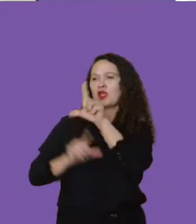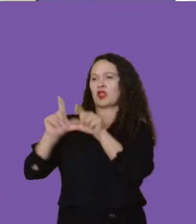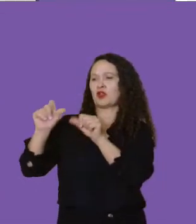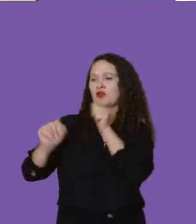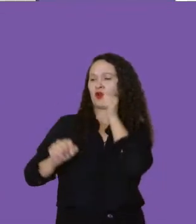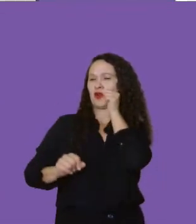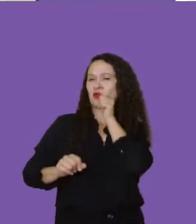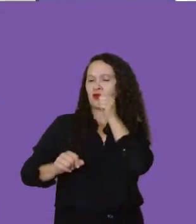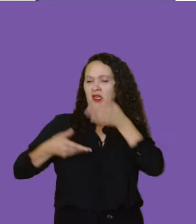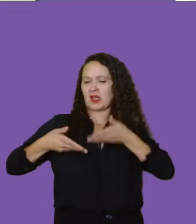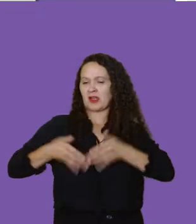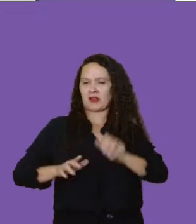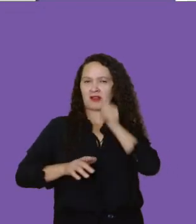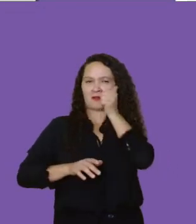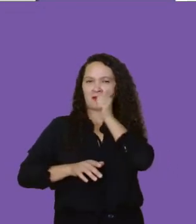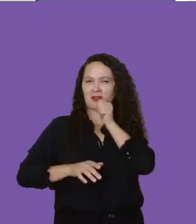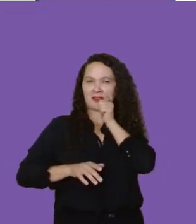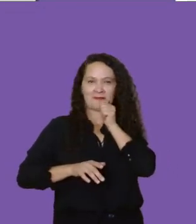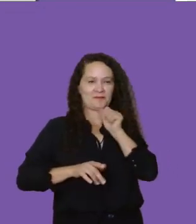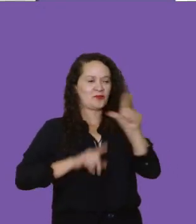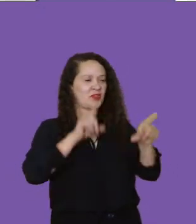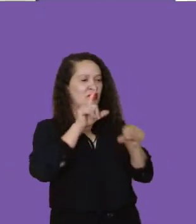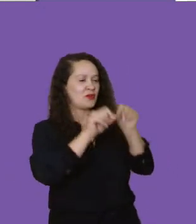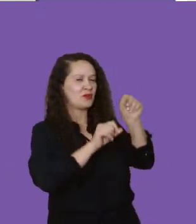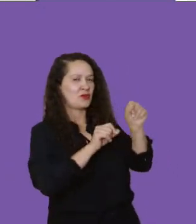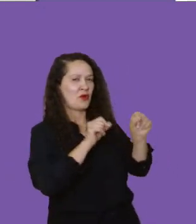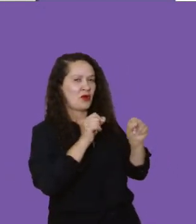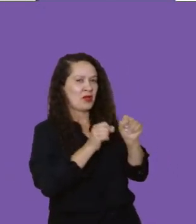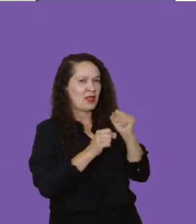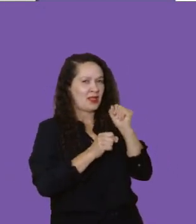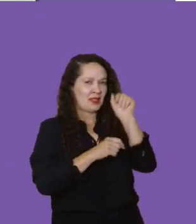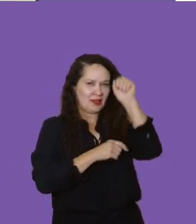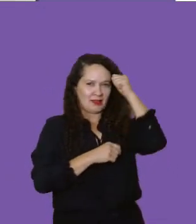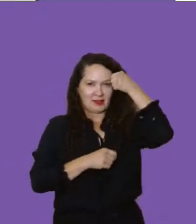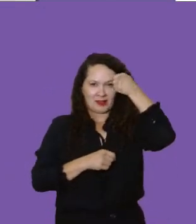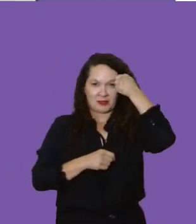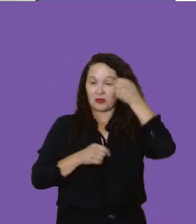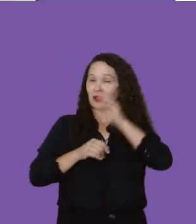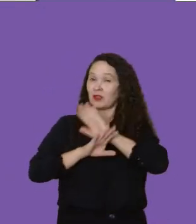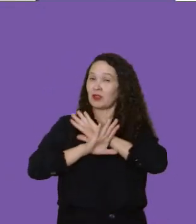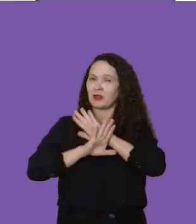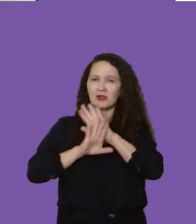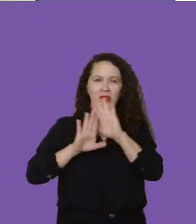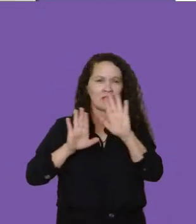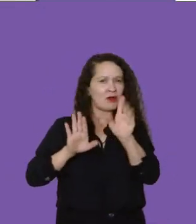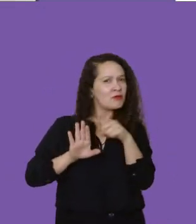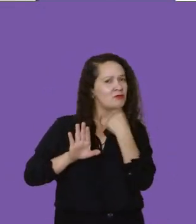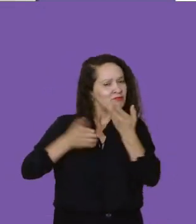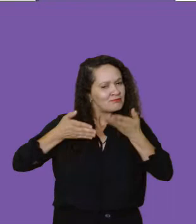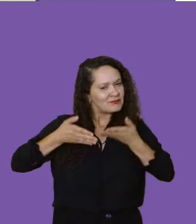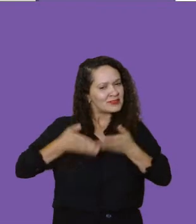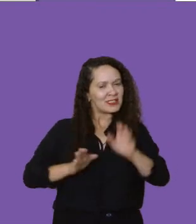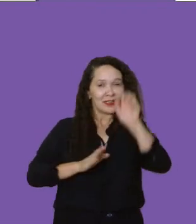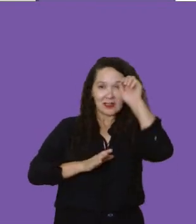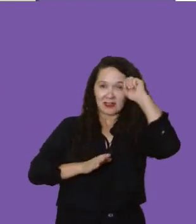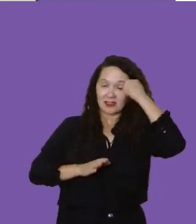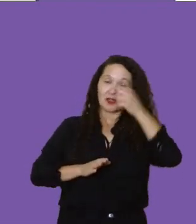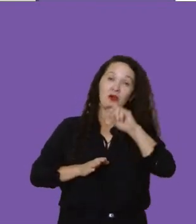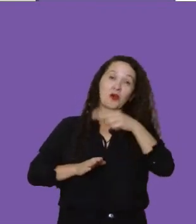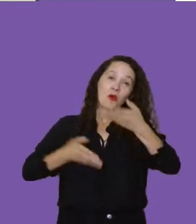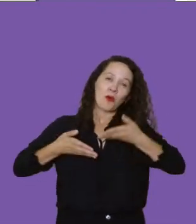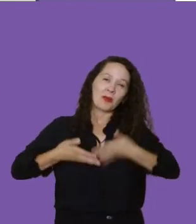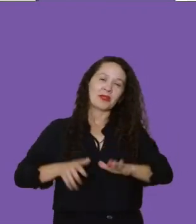mulher e você não escolhe ser negra. Você nasce negra e nasce